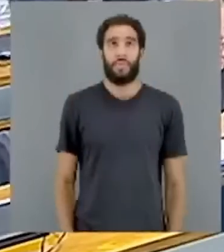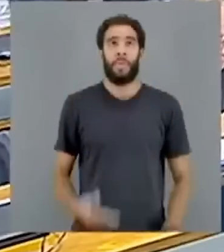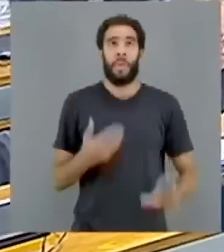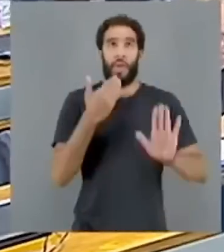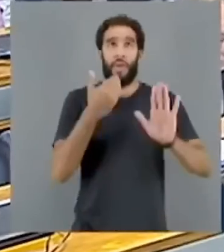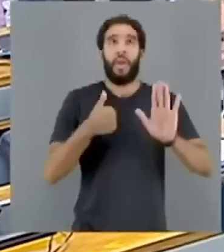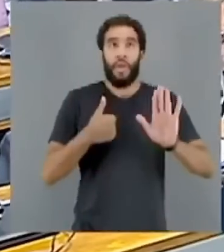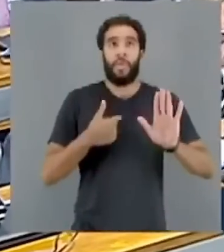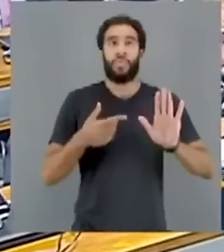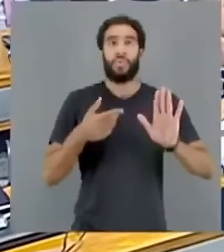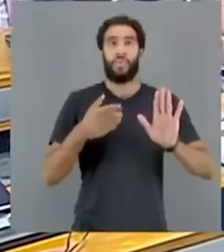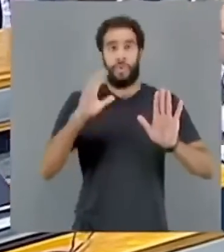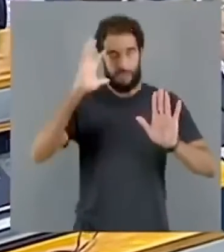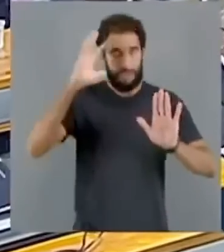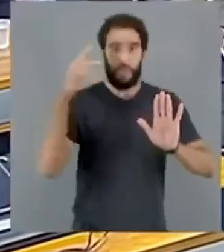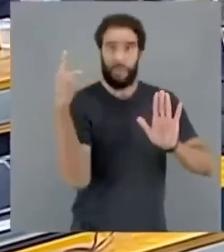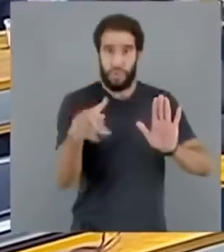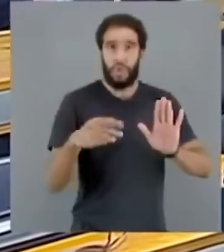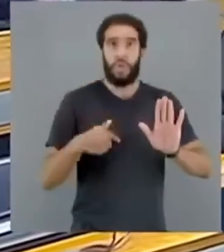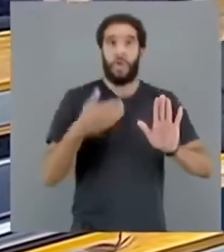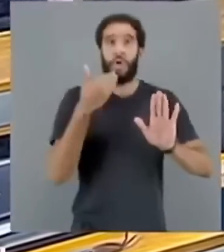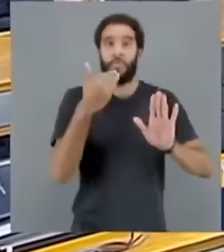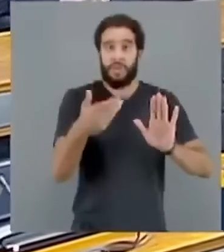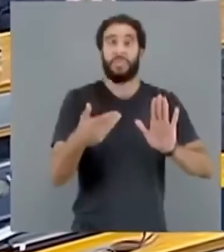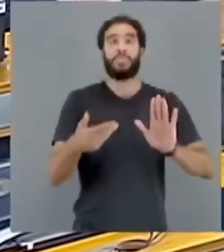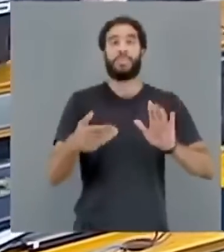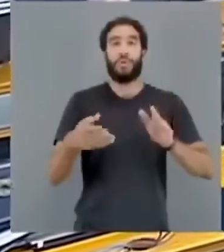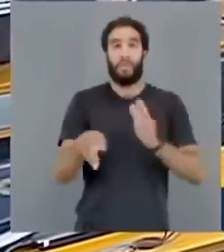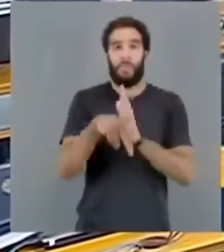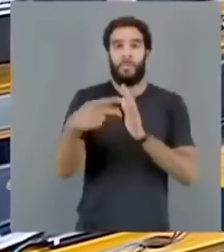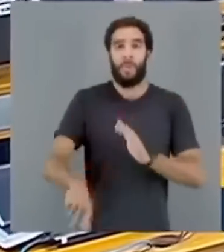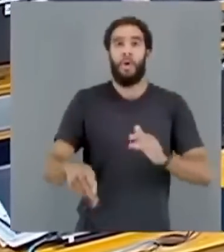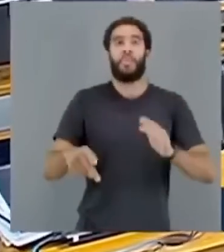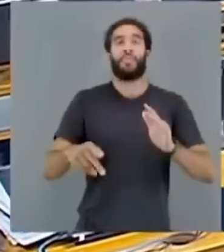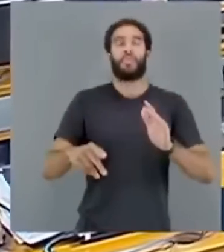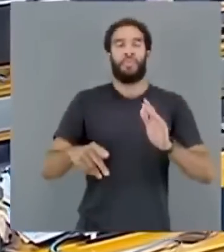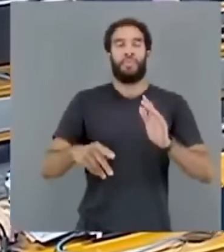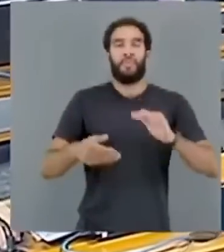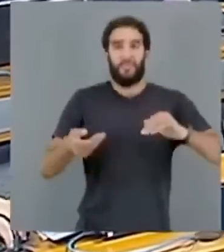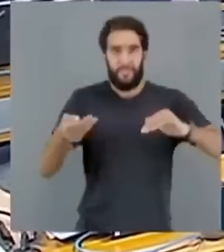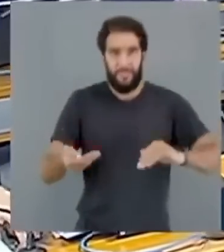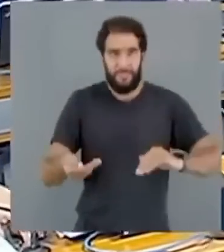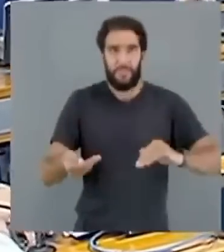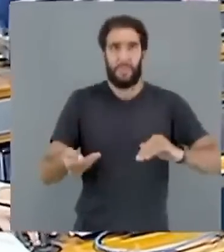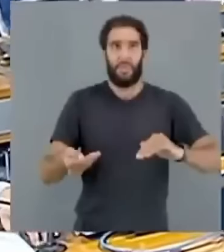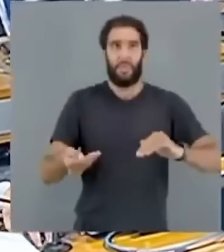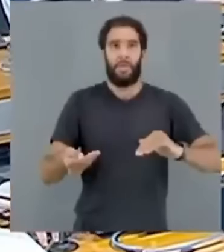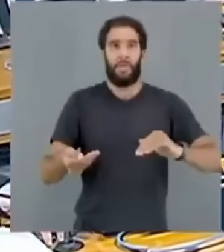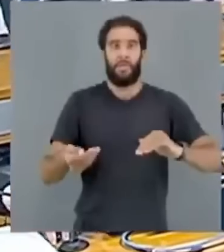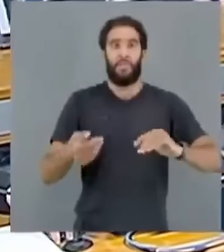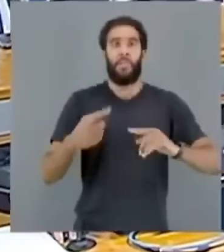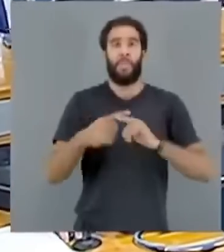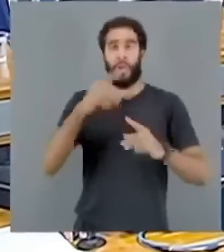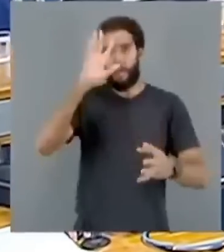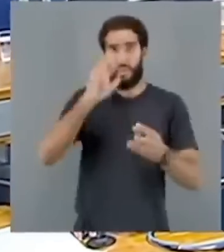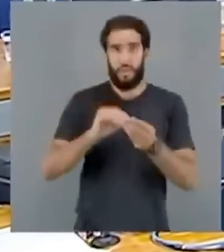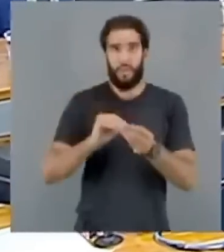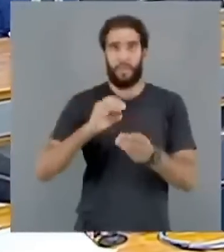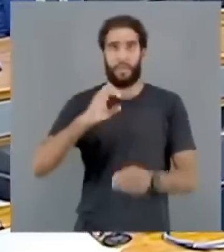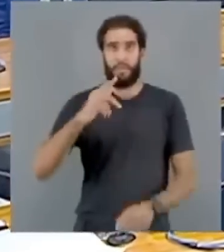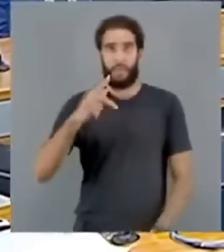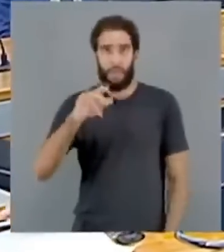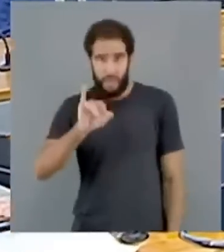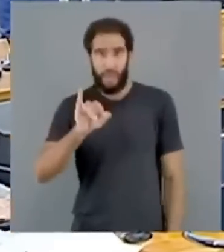que eu estou recorrendo da sua decisão à mesa do Congresso Nacional. Neste caso, ao nosso entender, a CPI atua